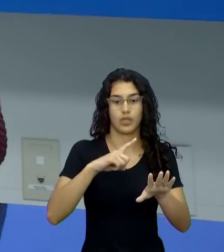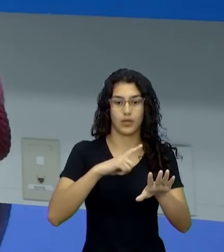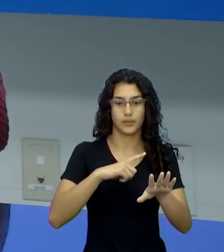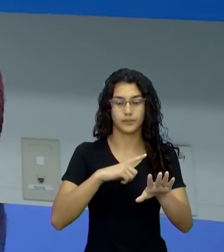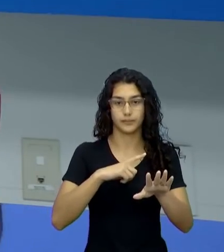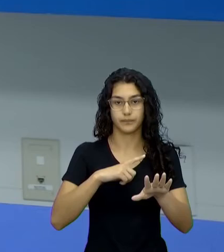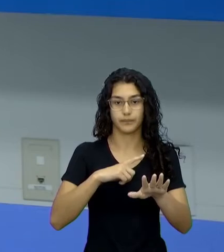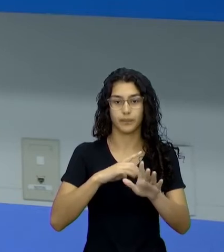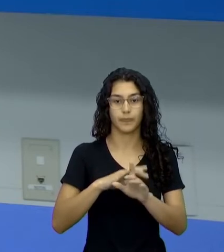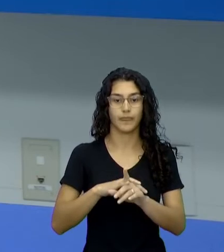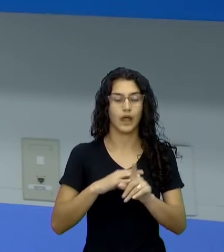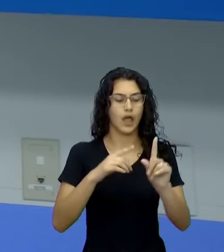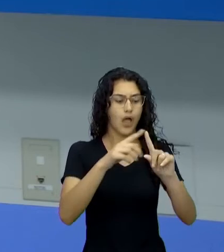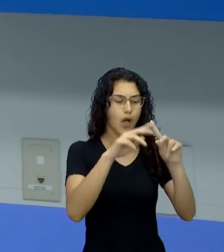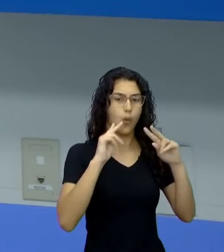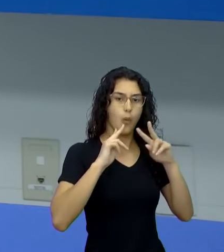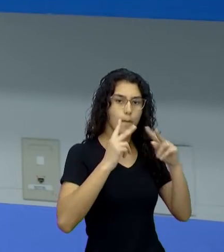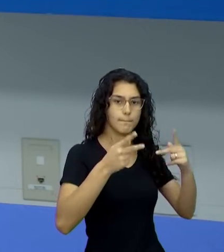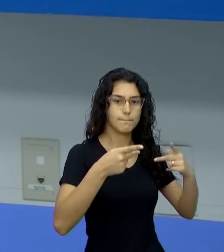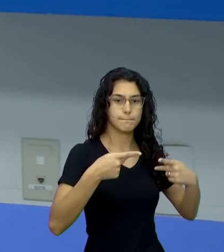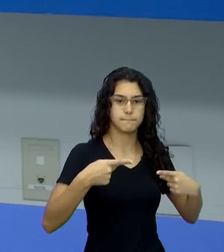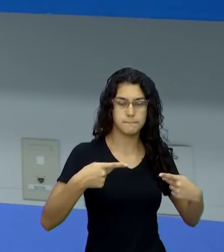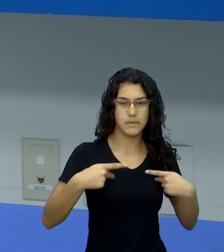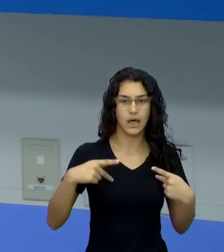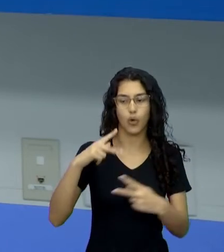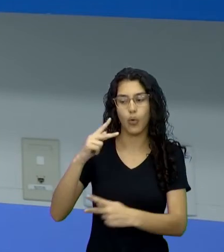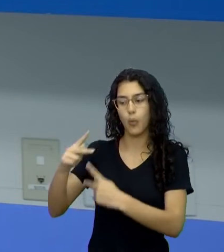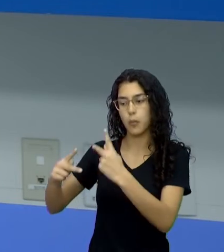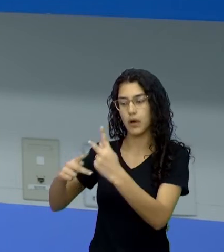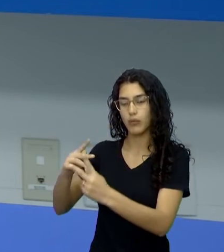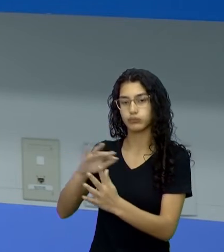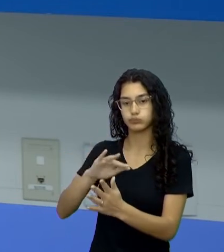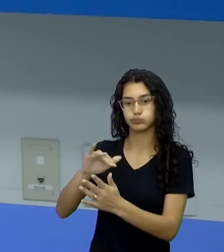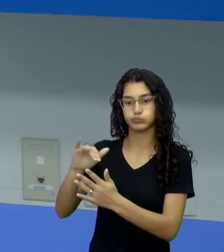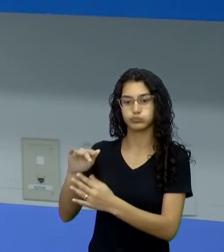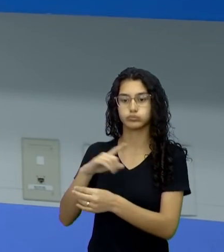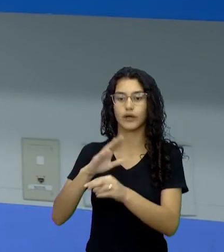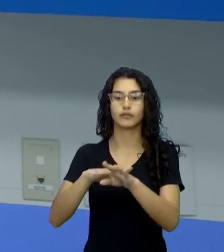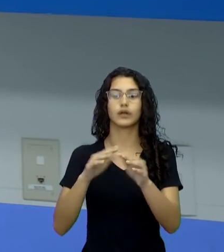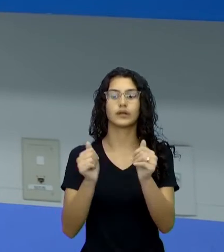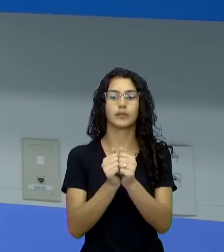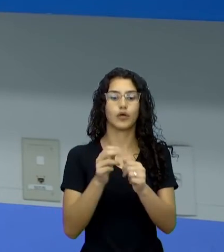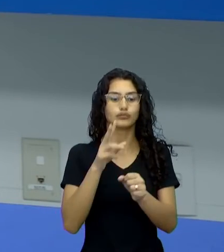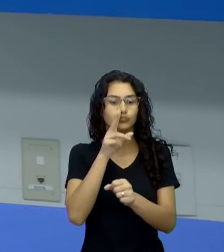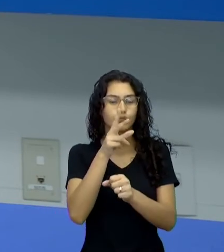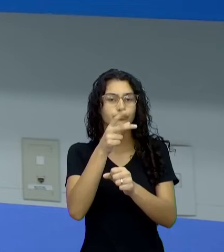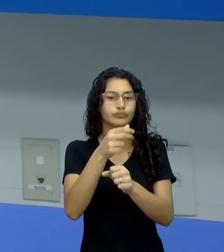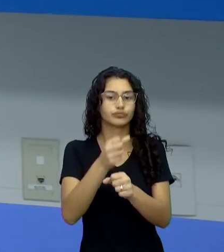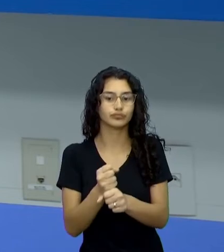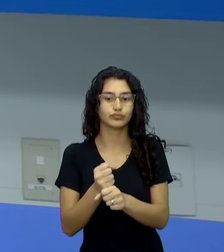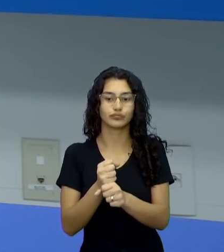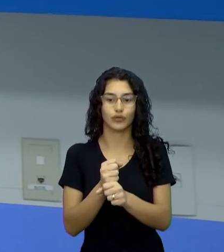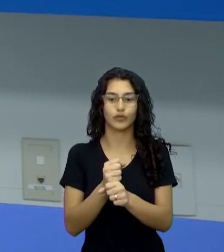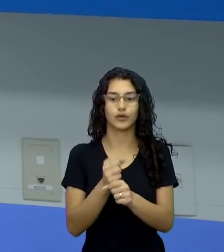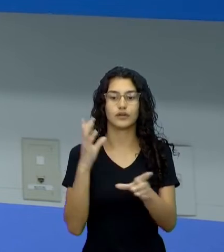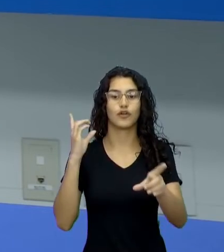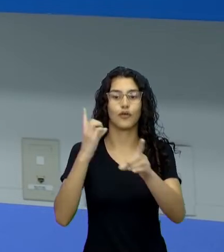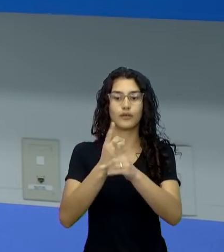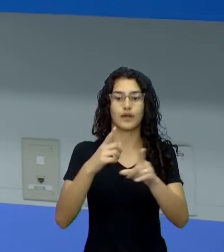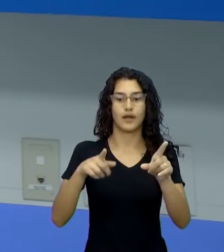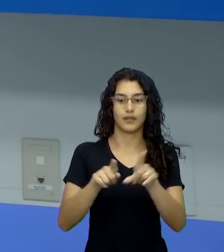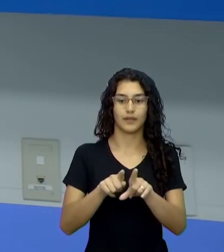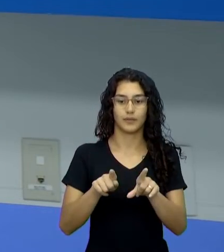entre a humanidade e o resto do planeta que a humanidade fez com muita intensidade diagnostica o lev